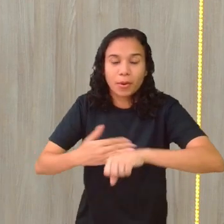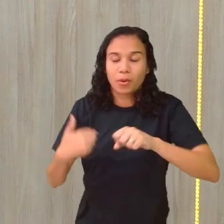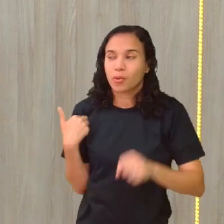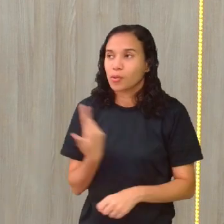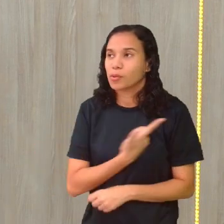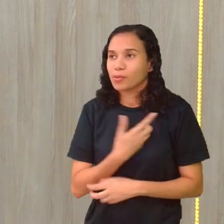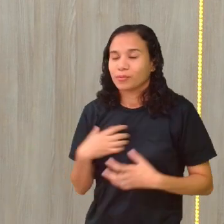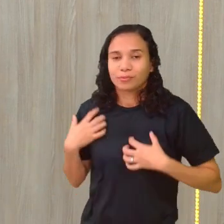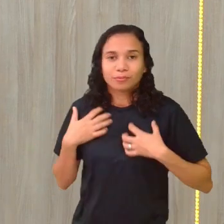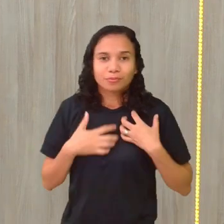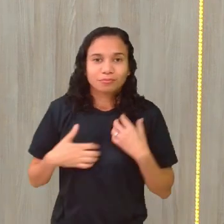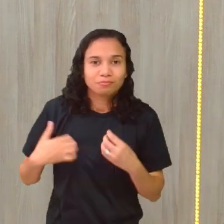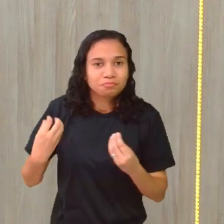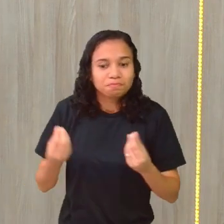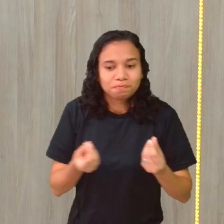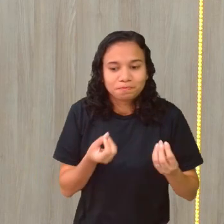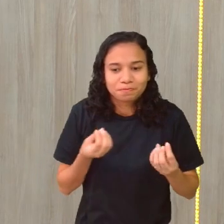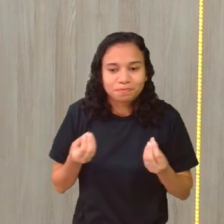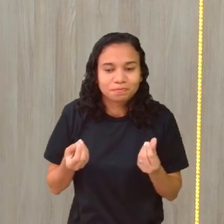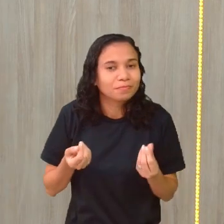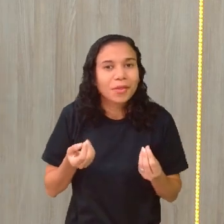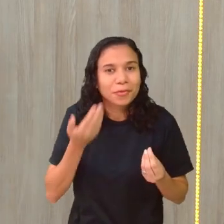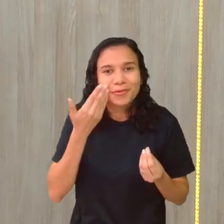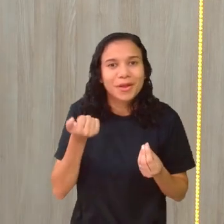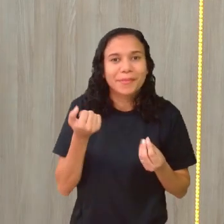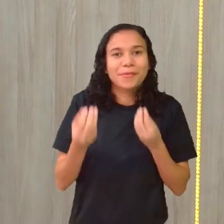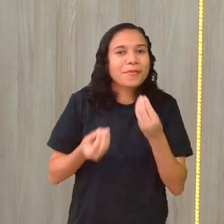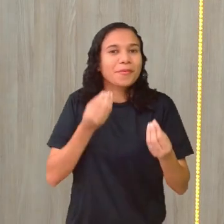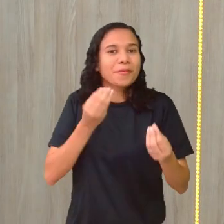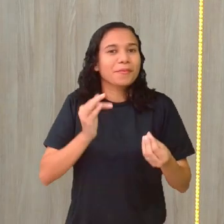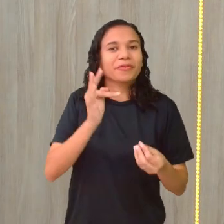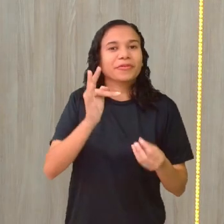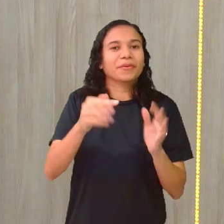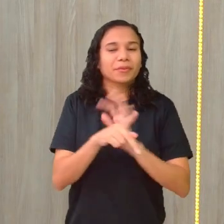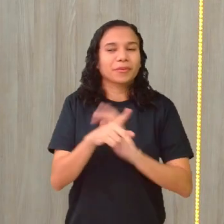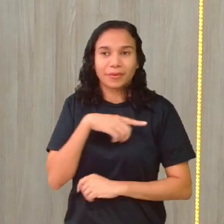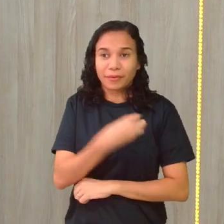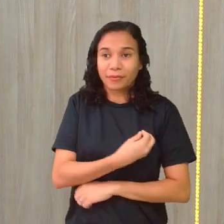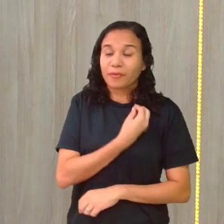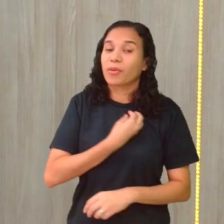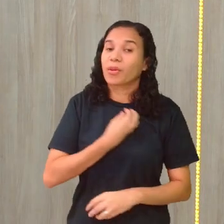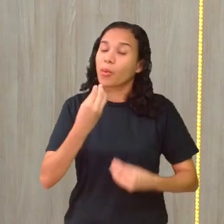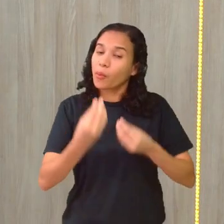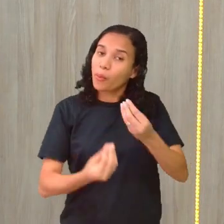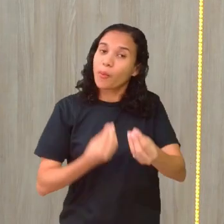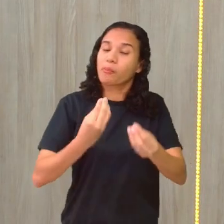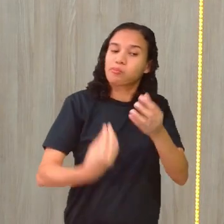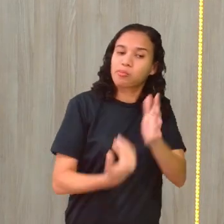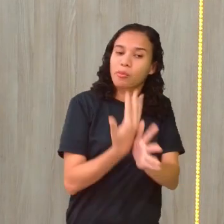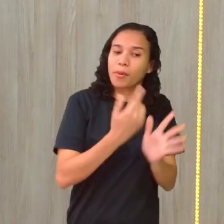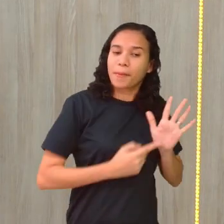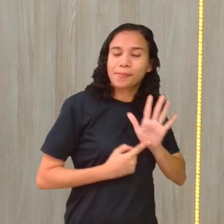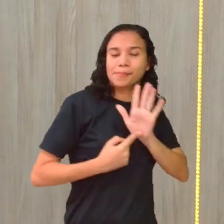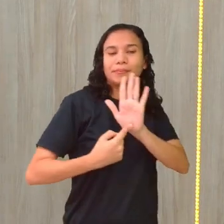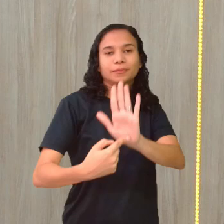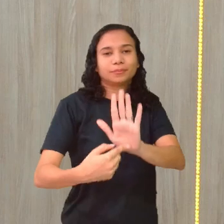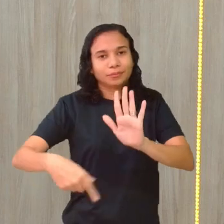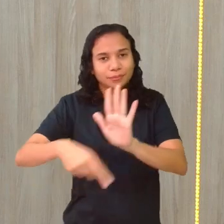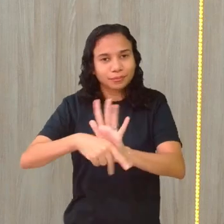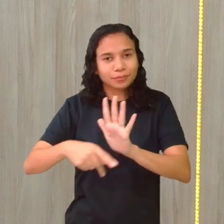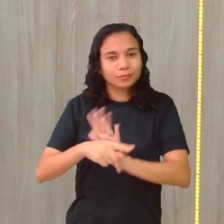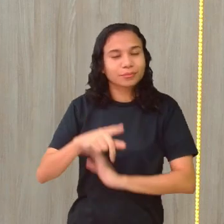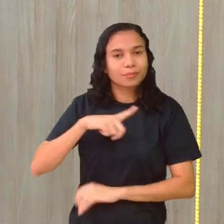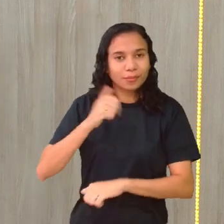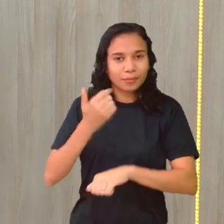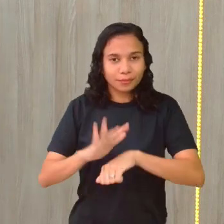meio que naquele suspense, né? Então, essas imprevisibilidades se apresentam aí quando